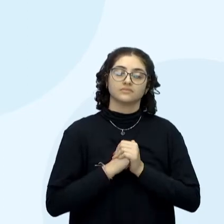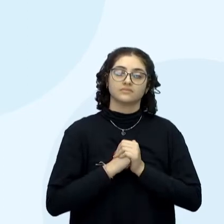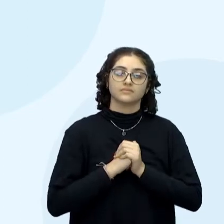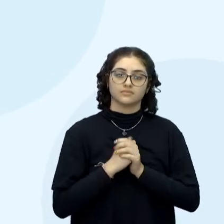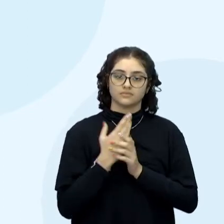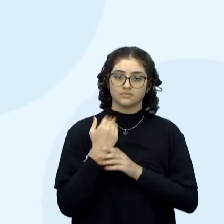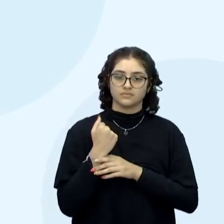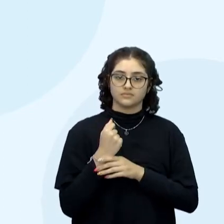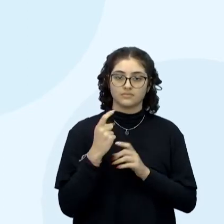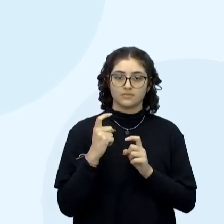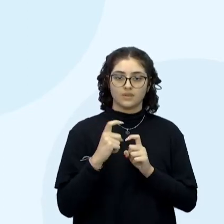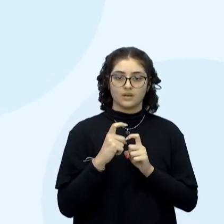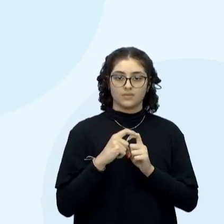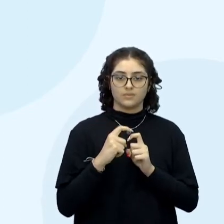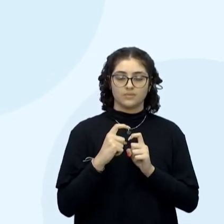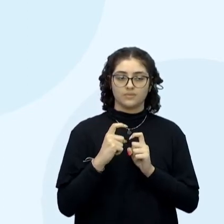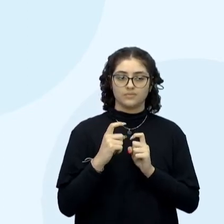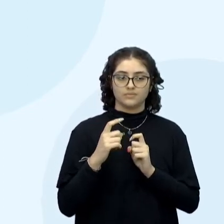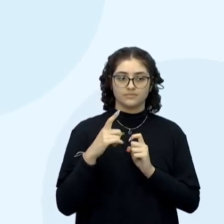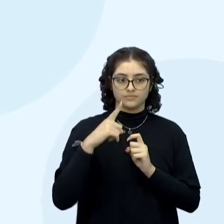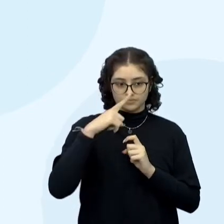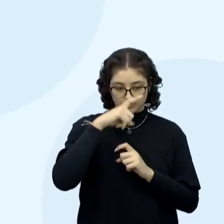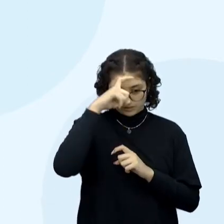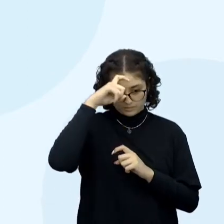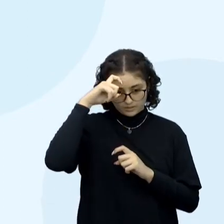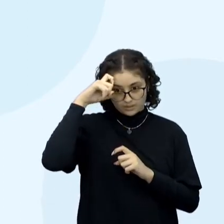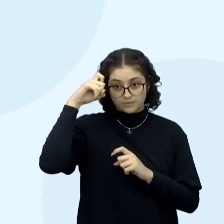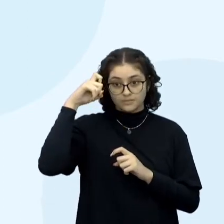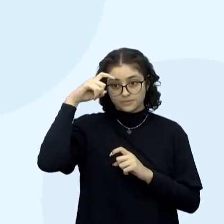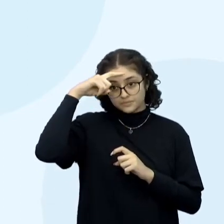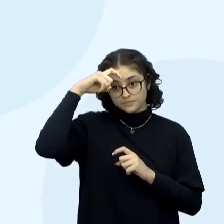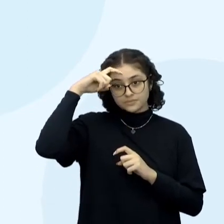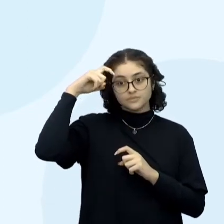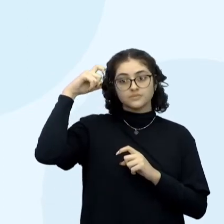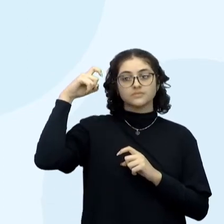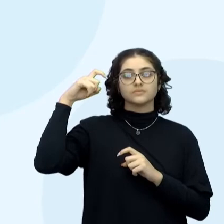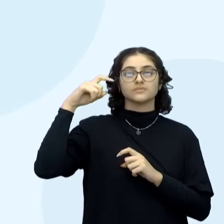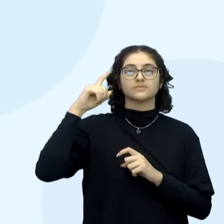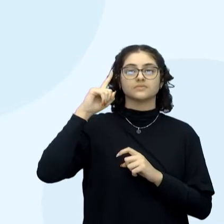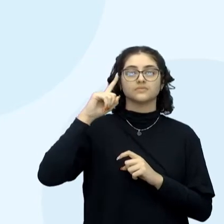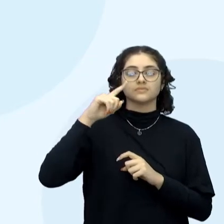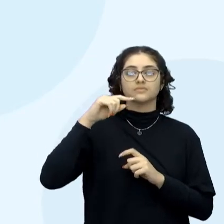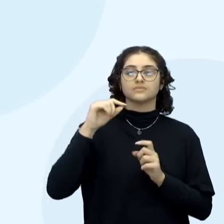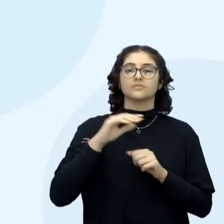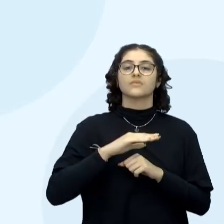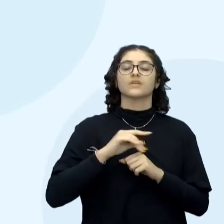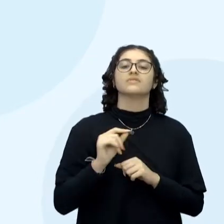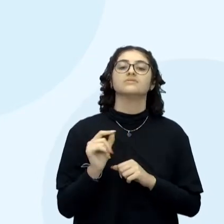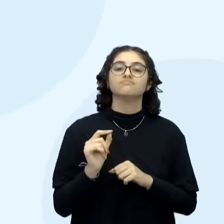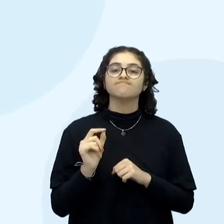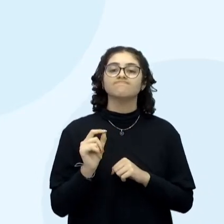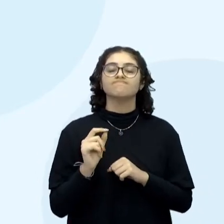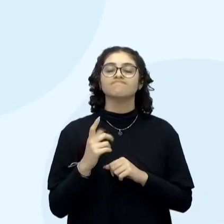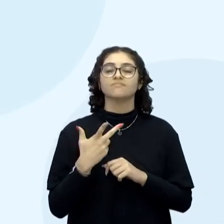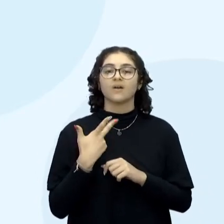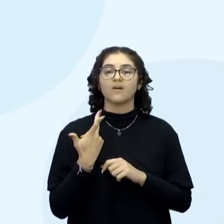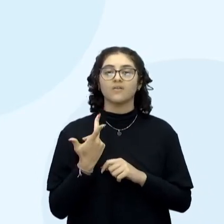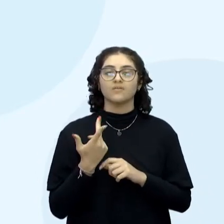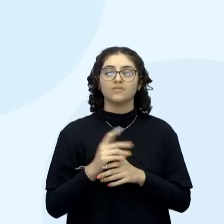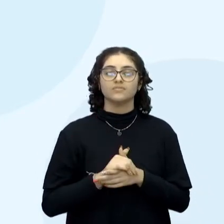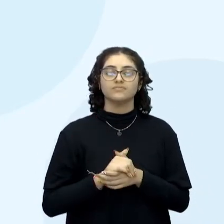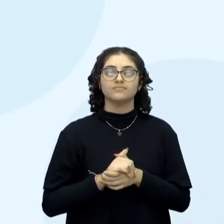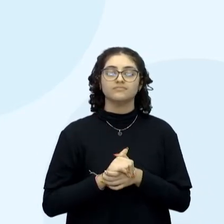no Hospital das Clínicas da Universidade do Estado da Guanabara, né, o Foucault falou assim para a